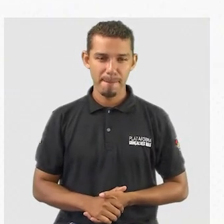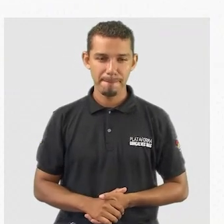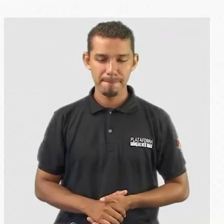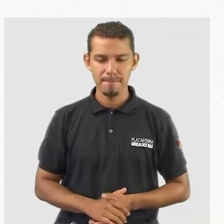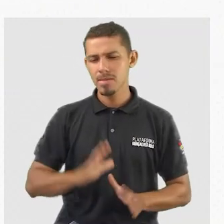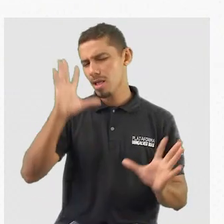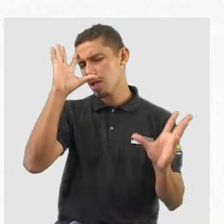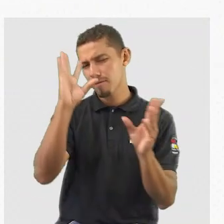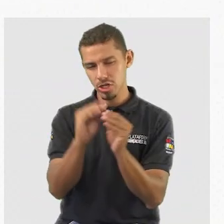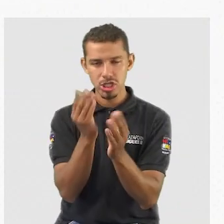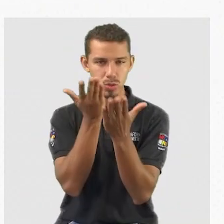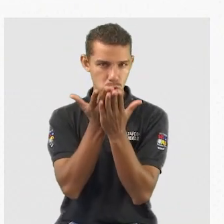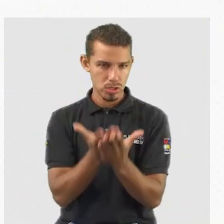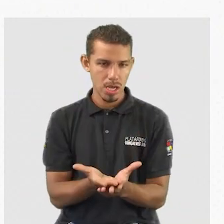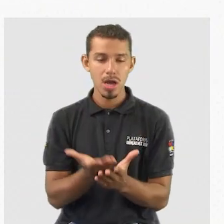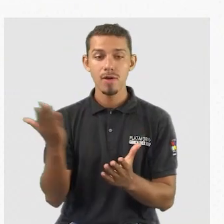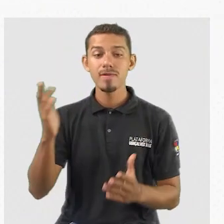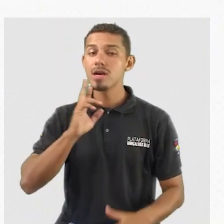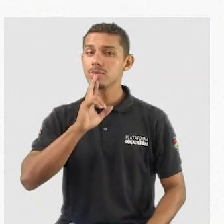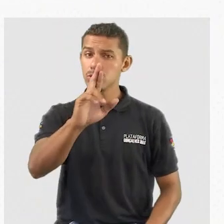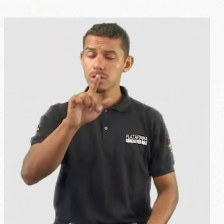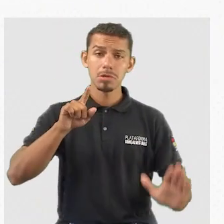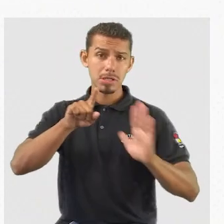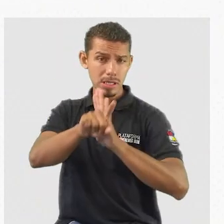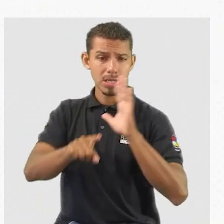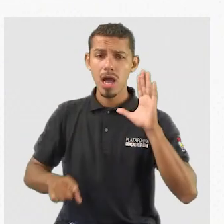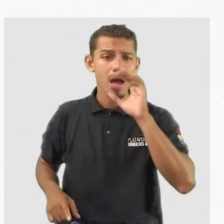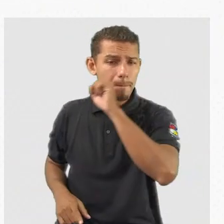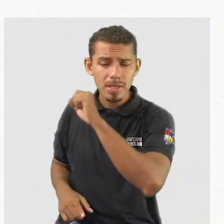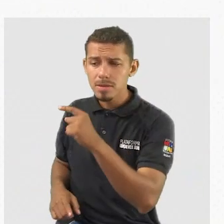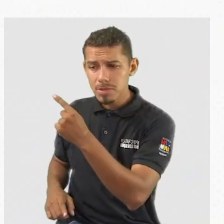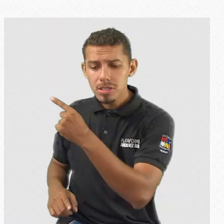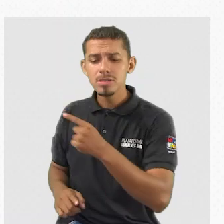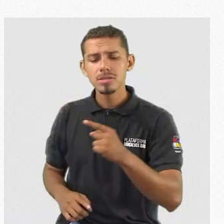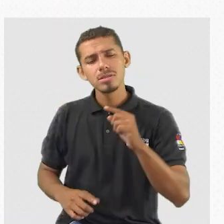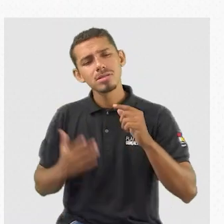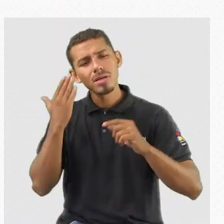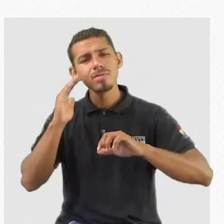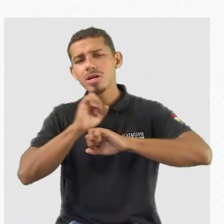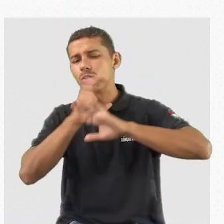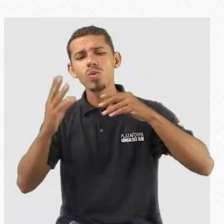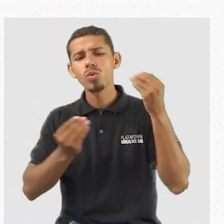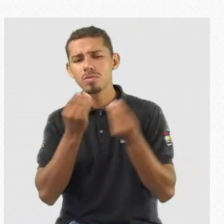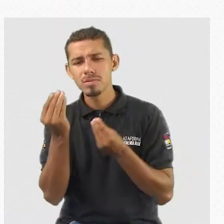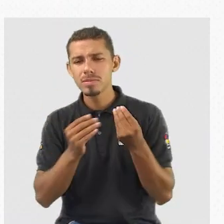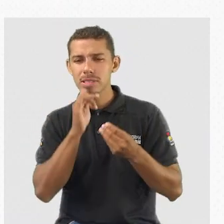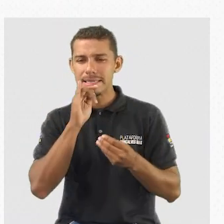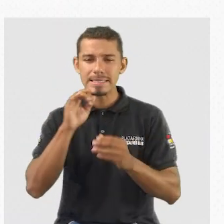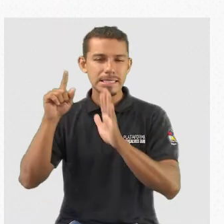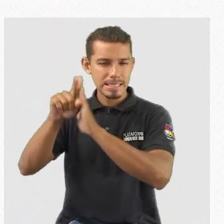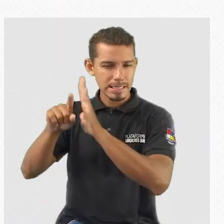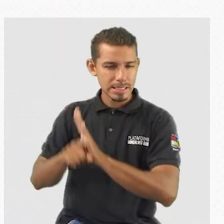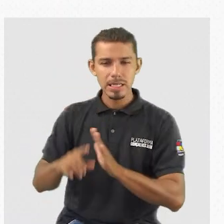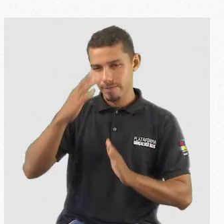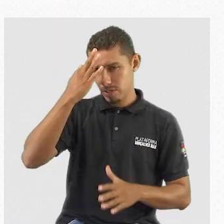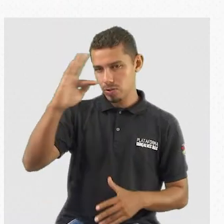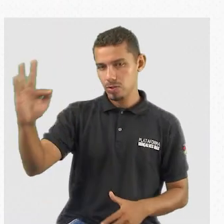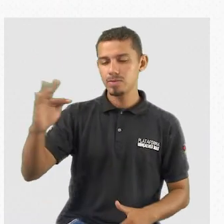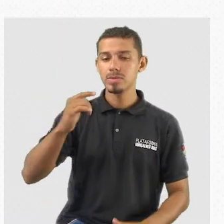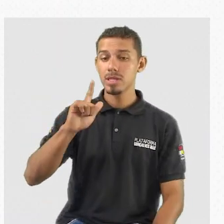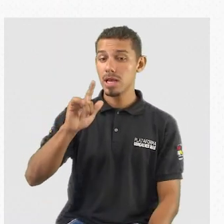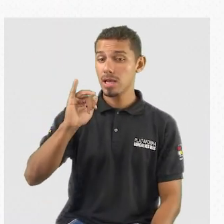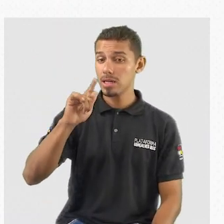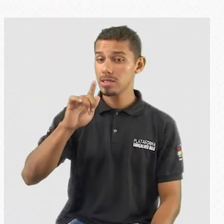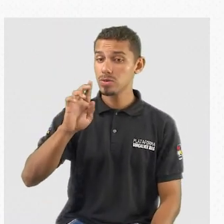para fechar nossa aula, a gente vai resolver aqui uma questão rapidamente, para saber como é que essas questões da filosofia da